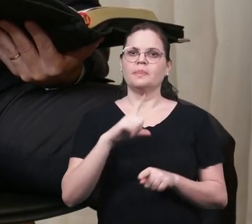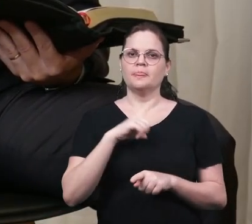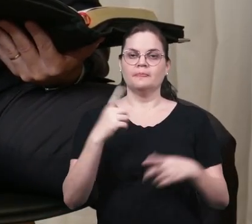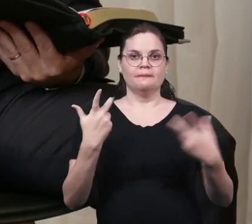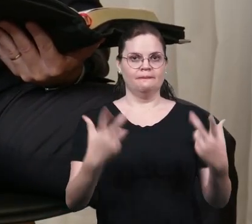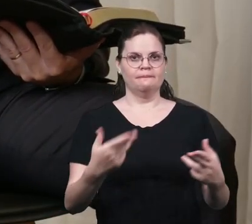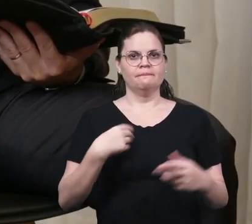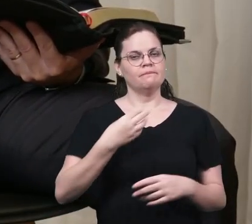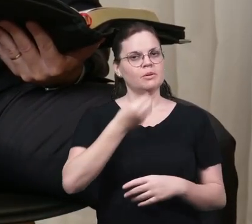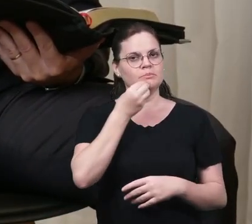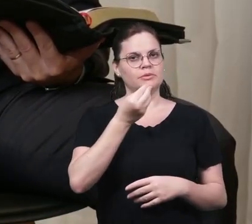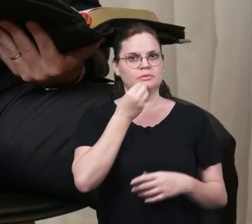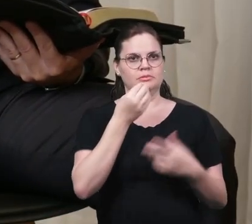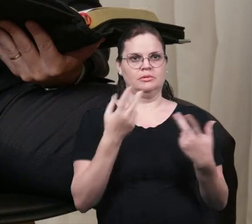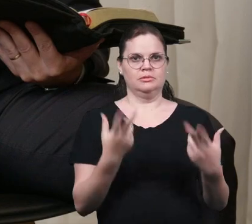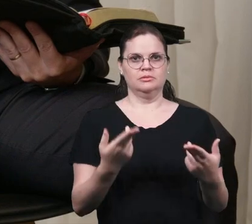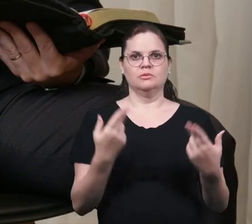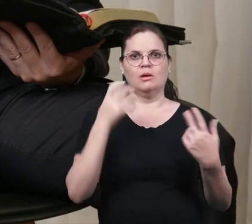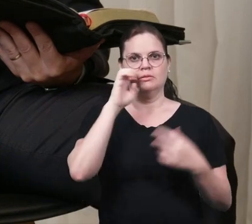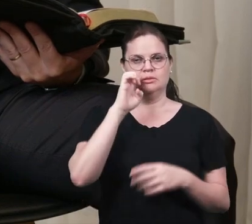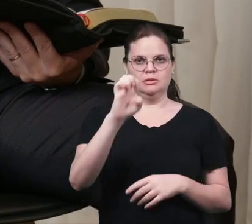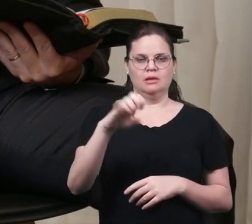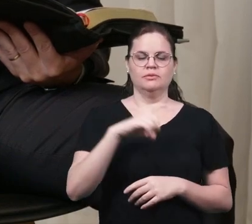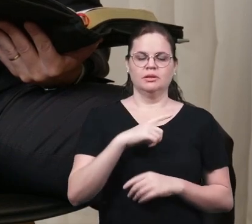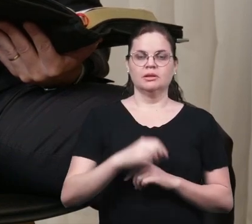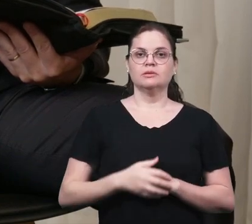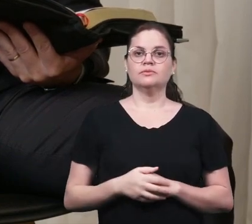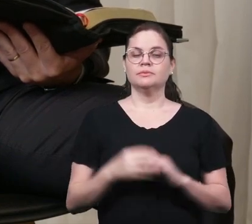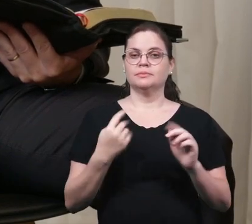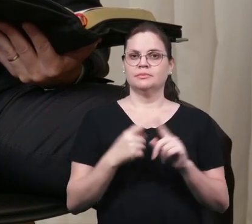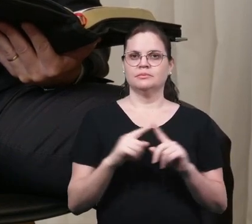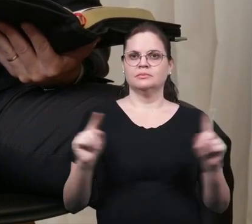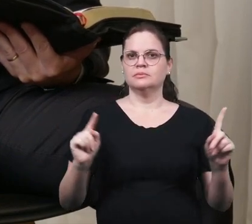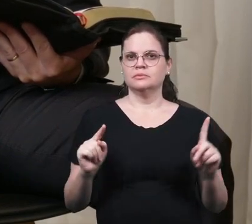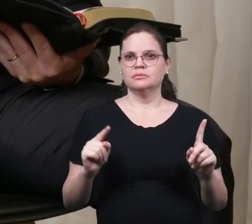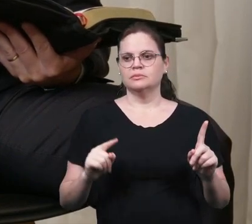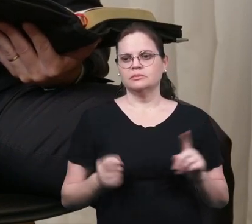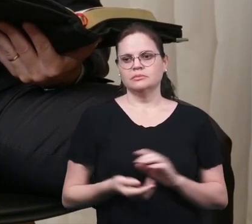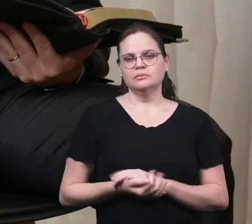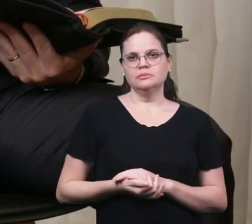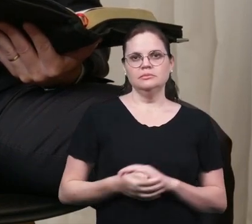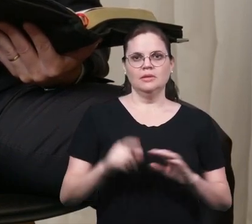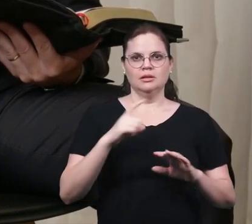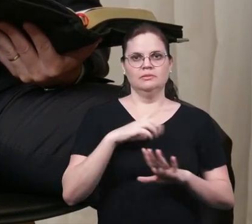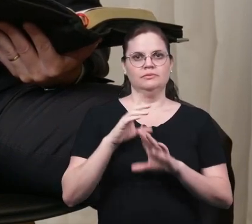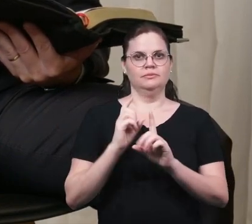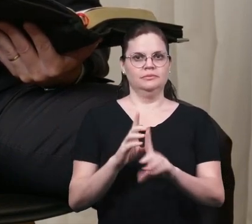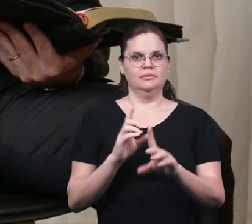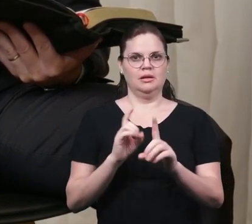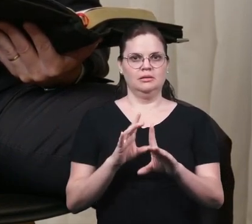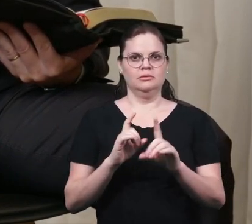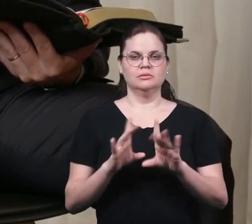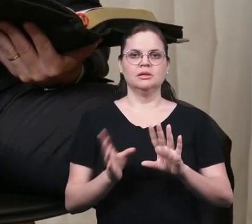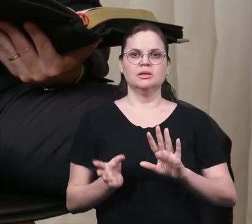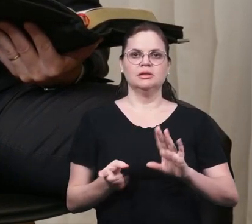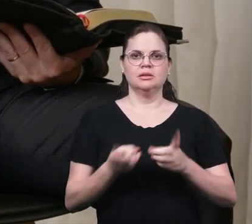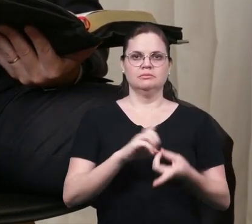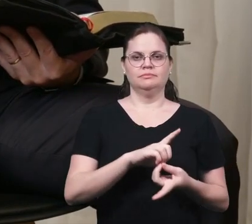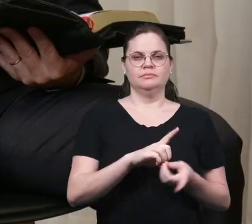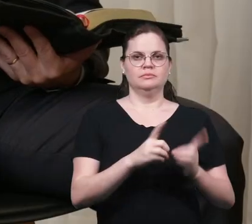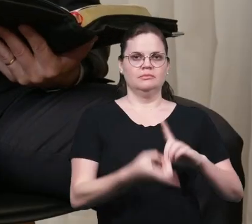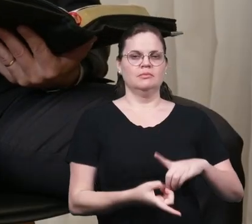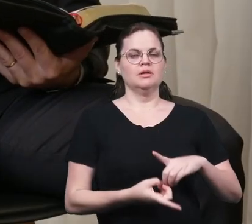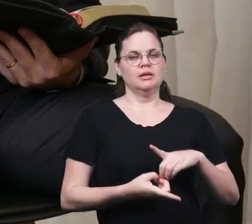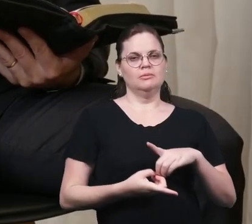mesma oportunidade, né, que Estevão, mas possivelmente há uma doutrina ali, um desvio que é